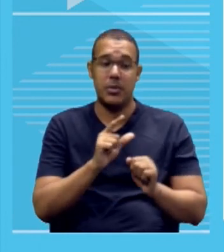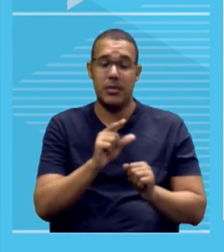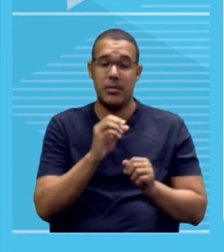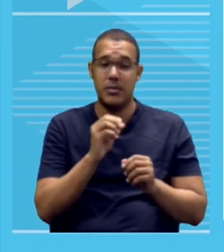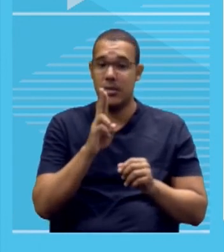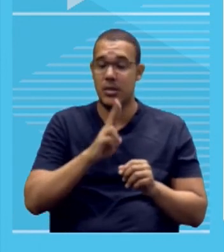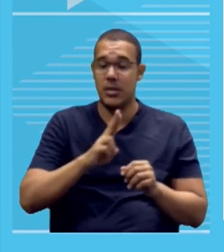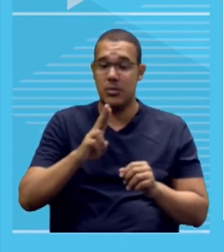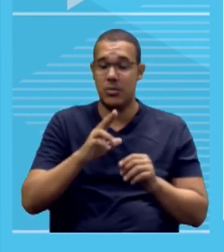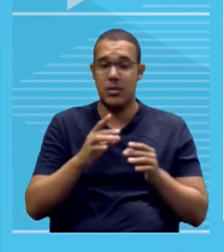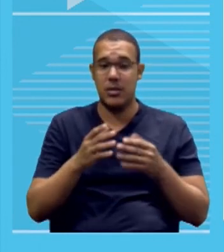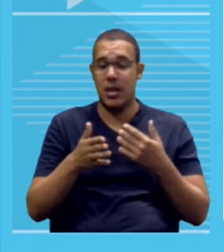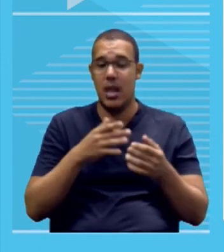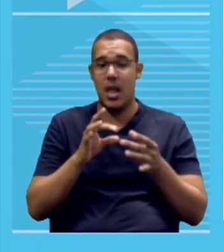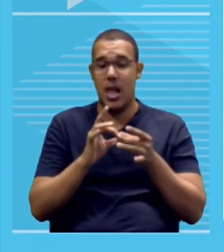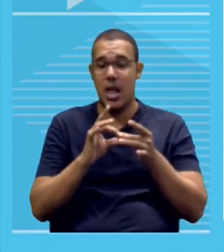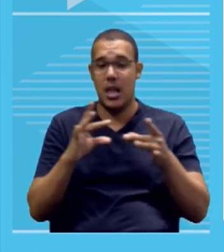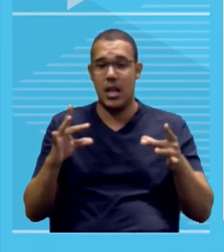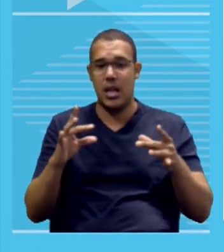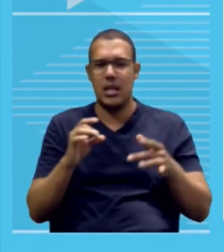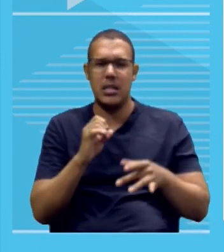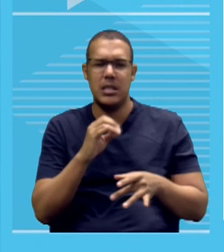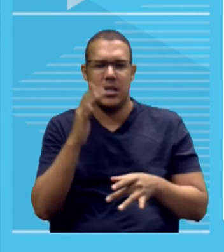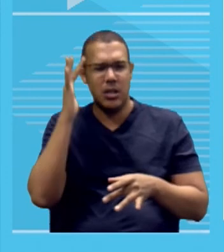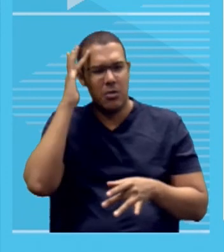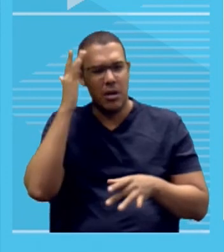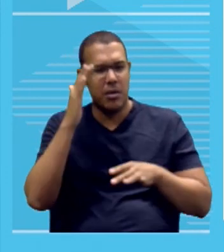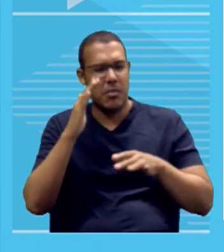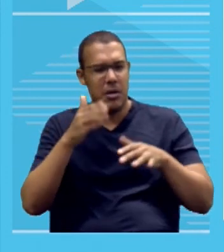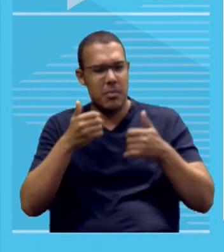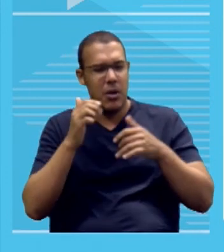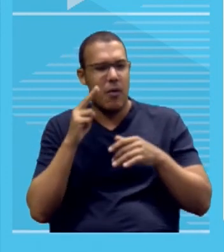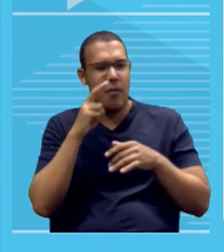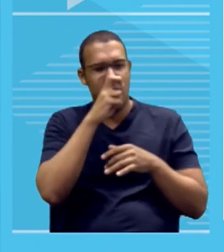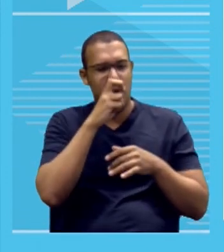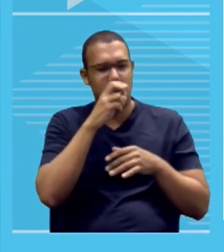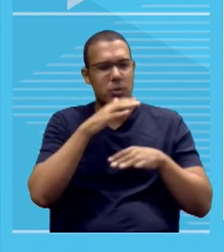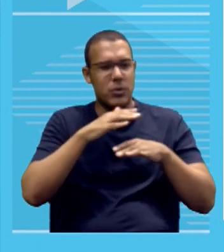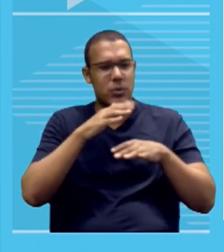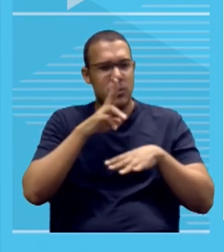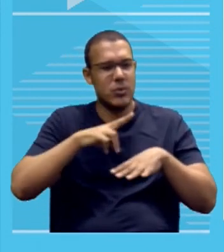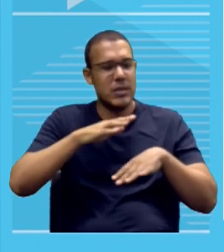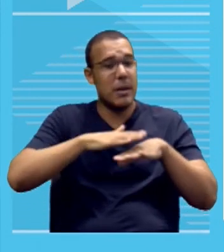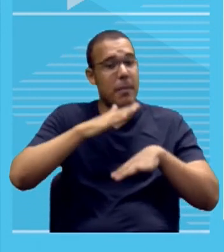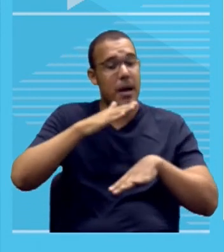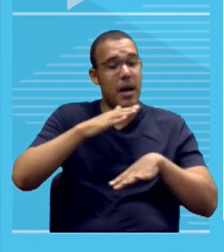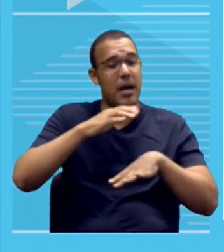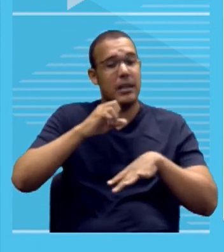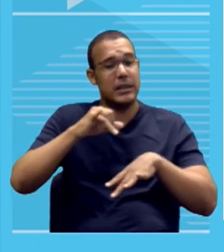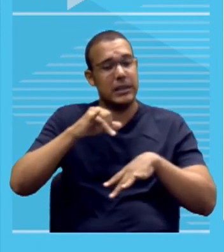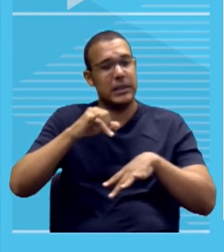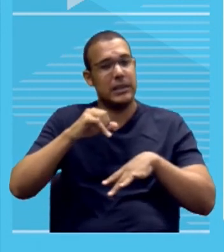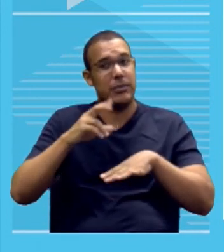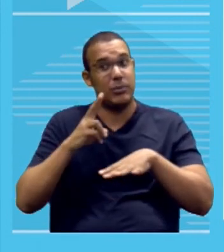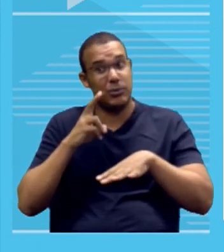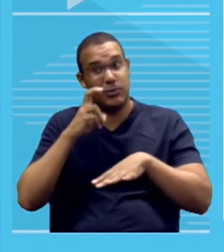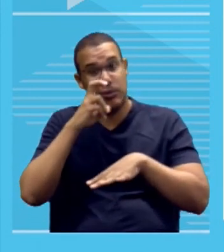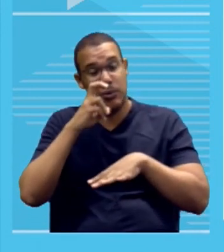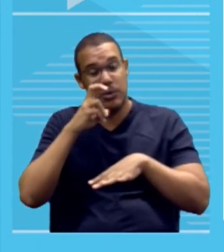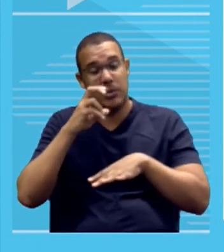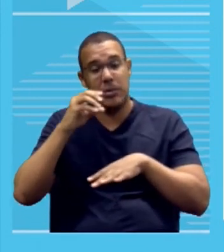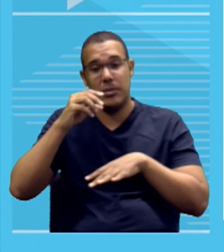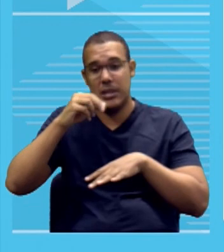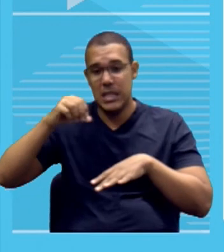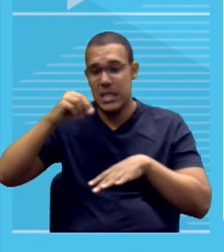vai utilizar se você prefere um pouco mais forte do tempero usa um pouco mais de tempero se você acha que tá muito forte de sal não